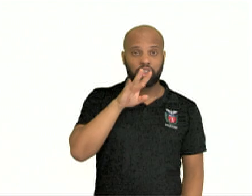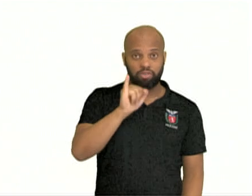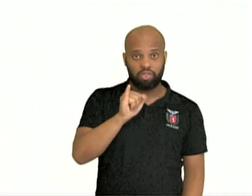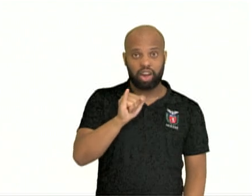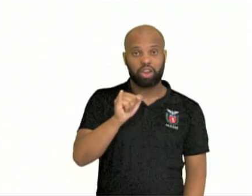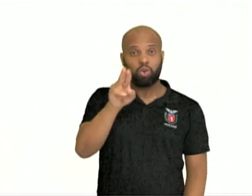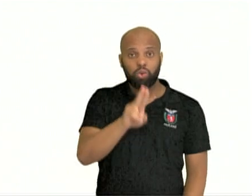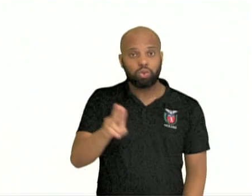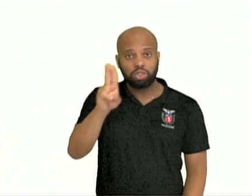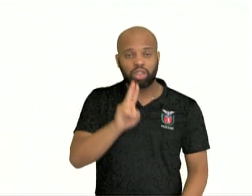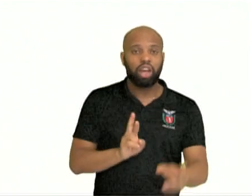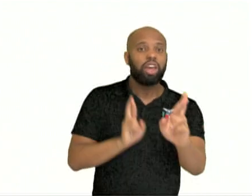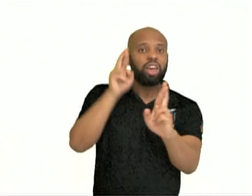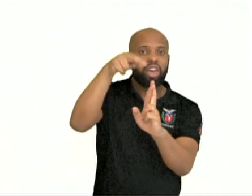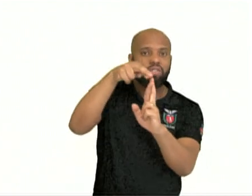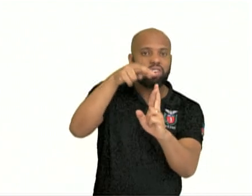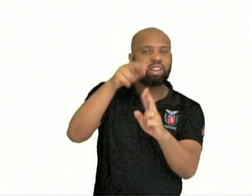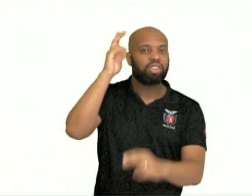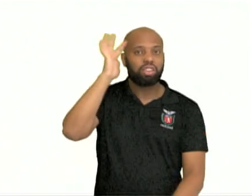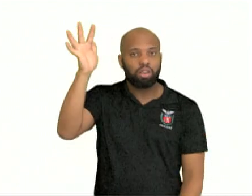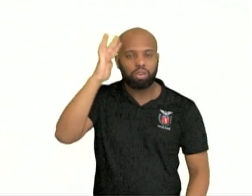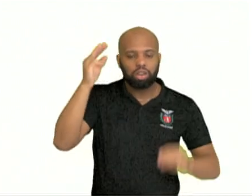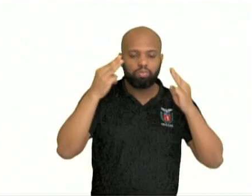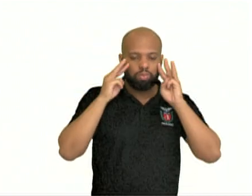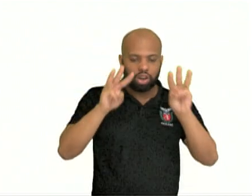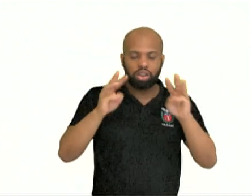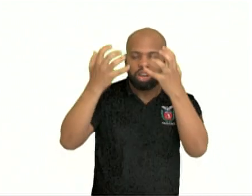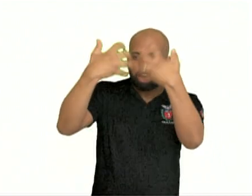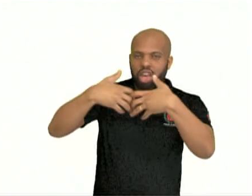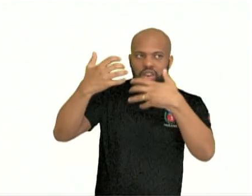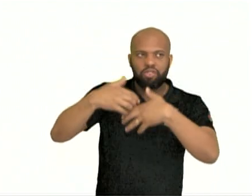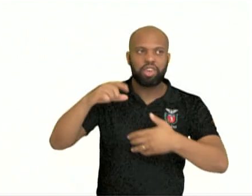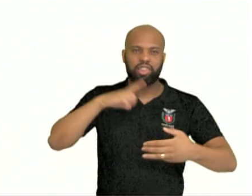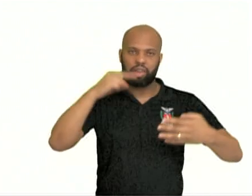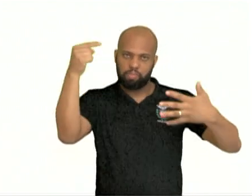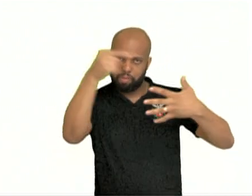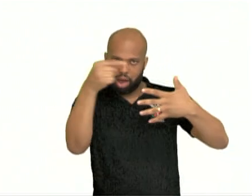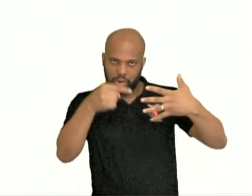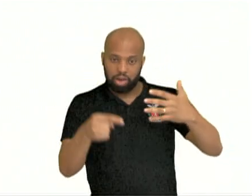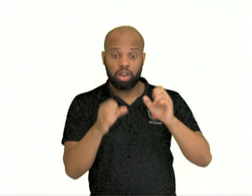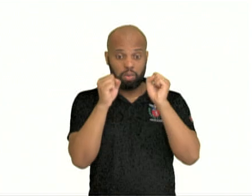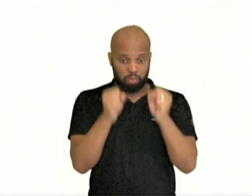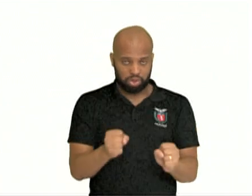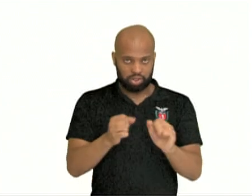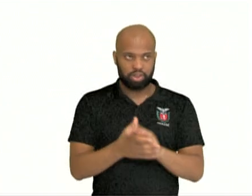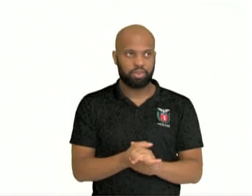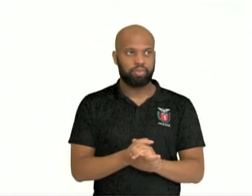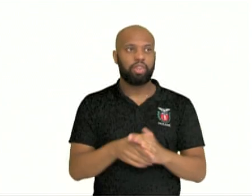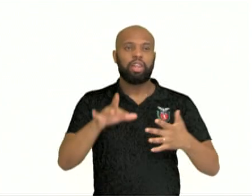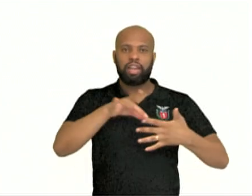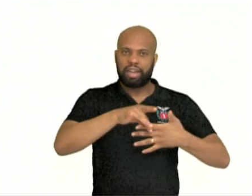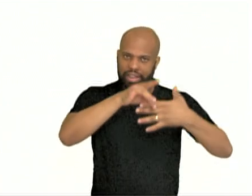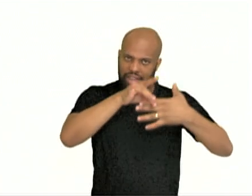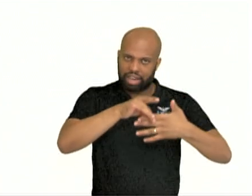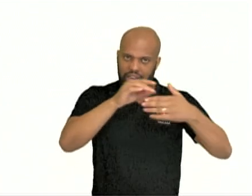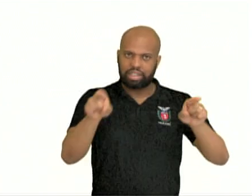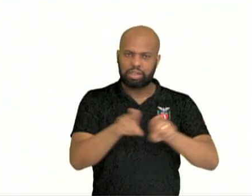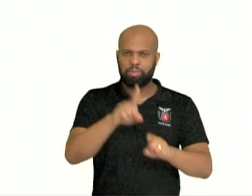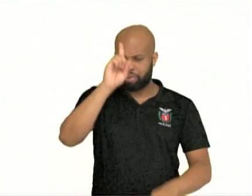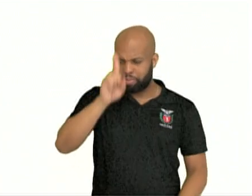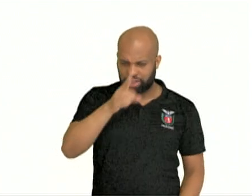a teoria de Maquiavel, reflita sobre os seguintes aspectos do poder: liderança,